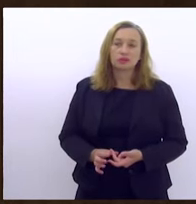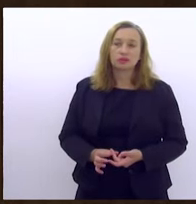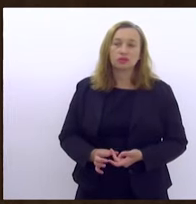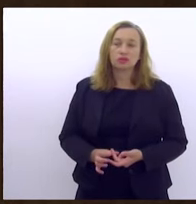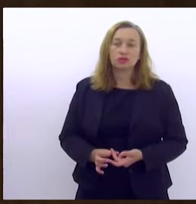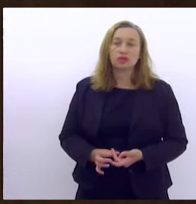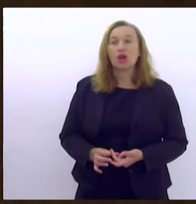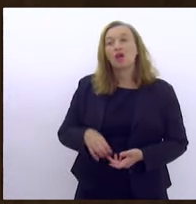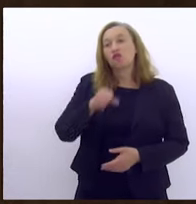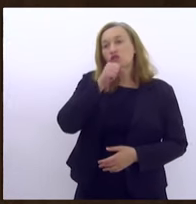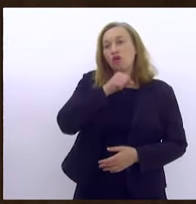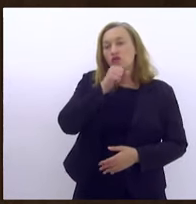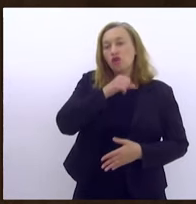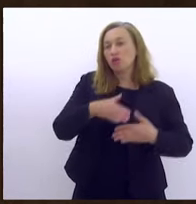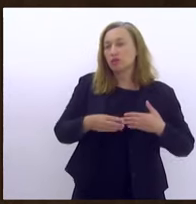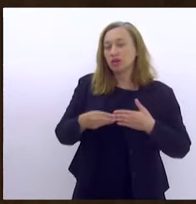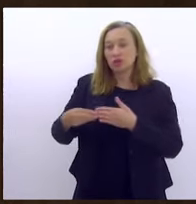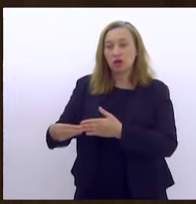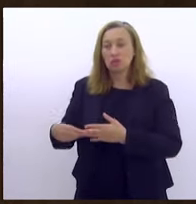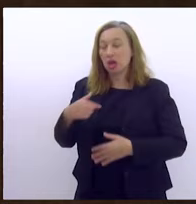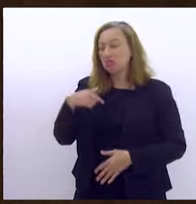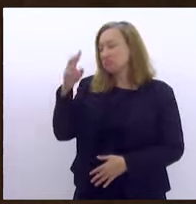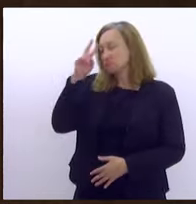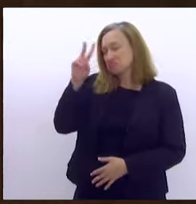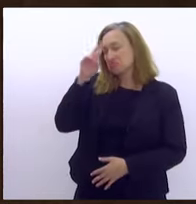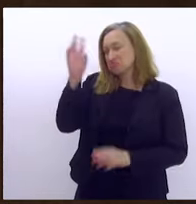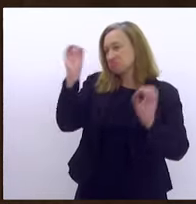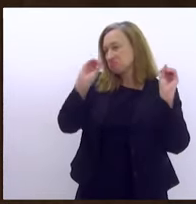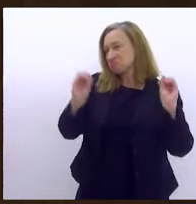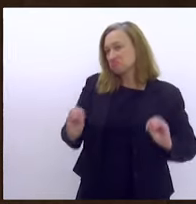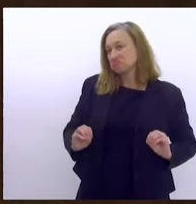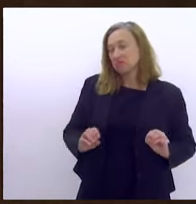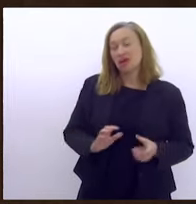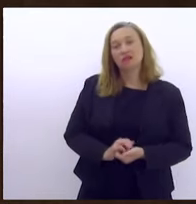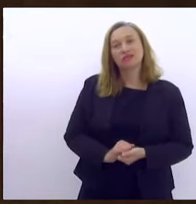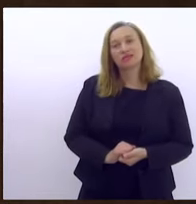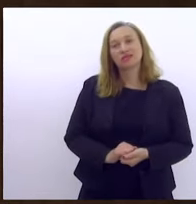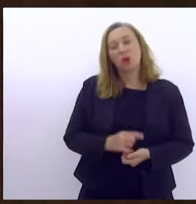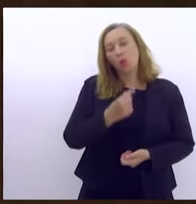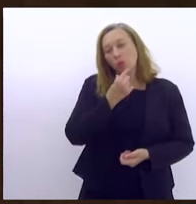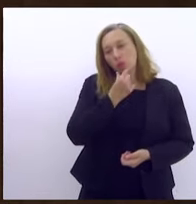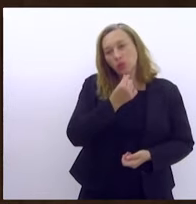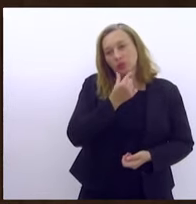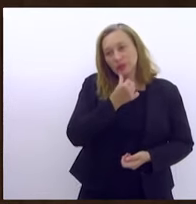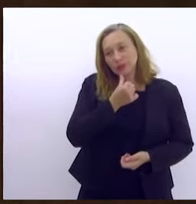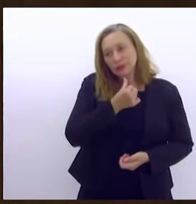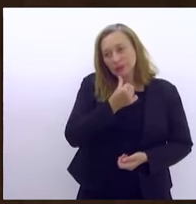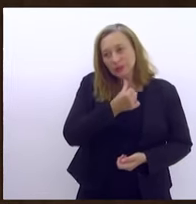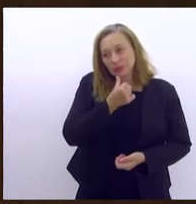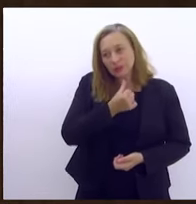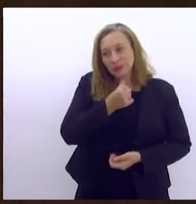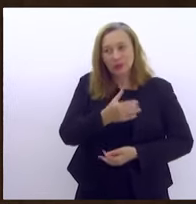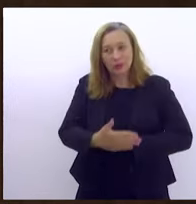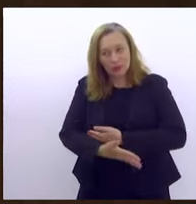Só se minha avó que me levou, porque eu não lembro. Mas a senhora era menina. Pelo menos de cola a senhora foi.